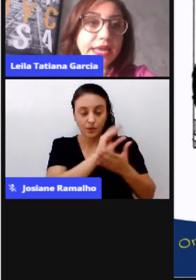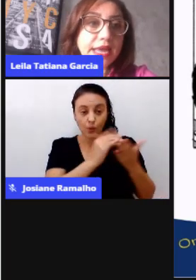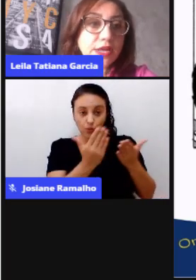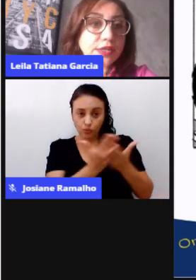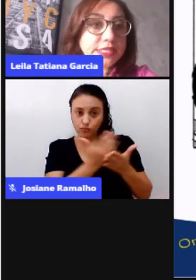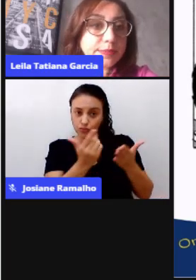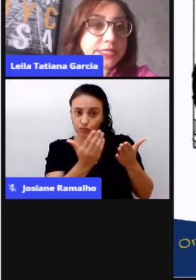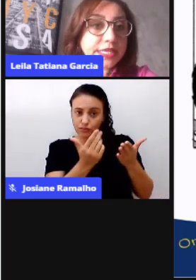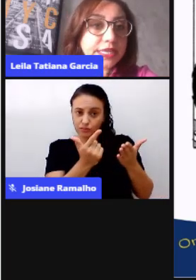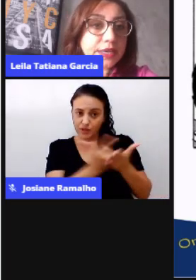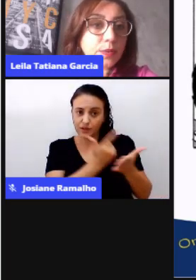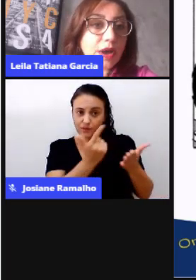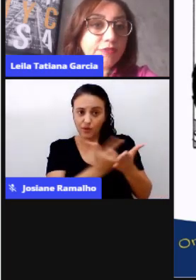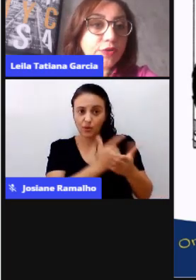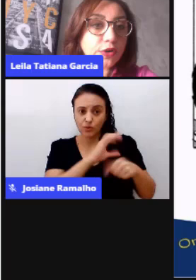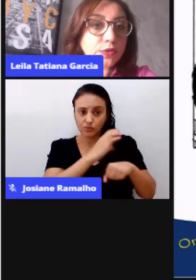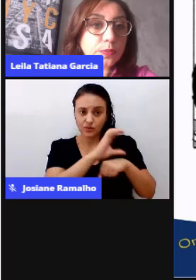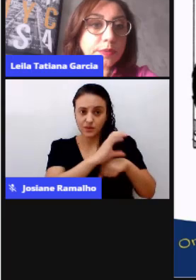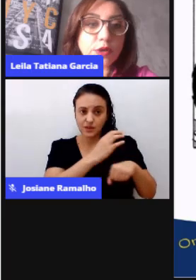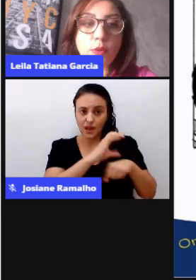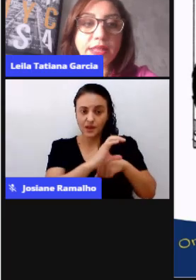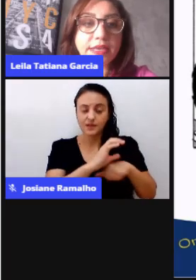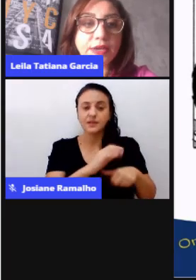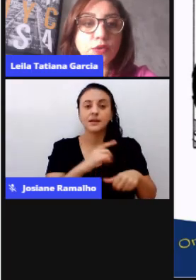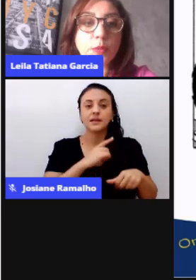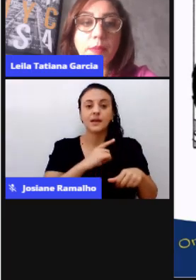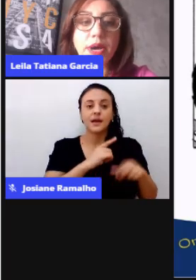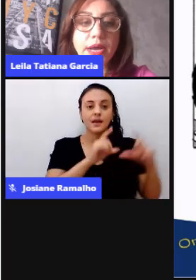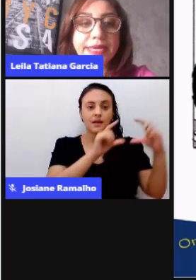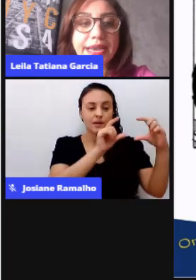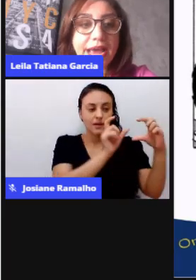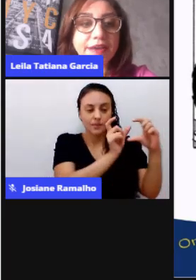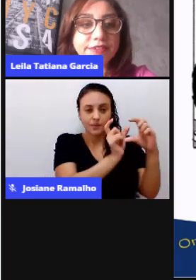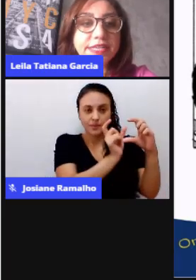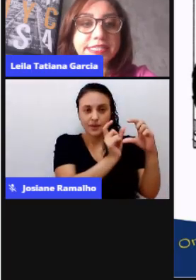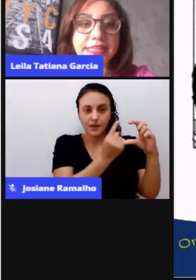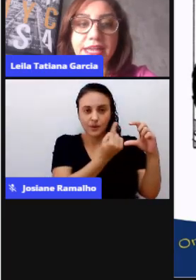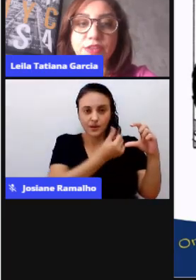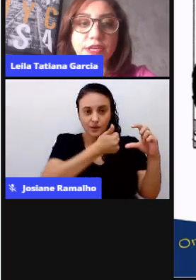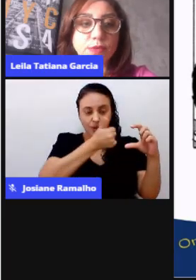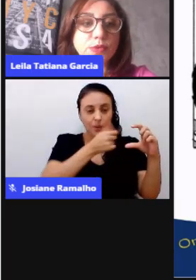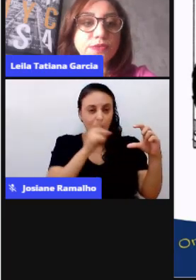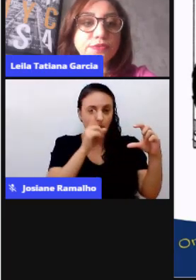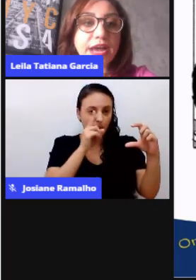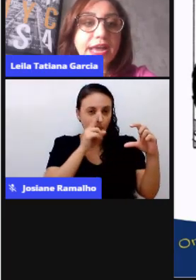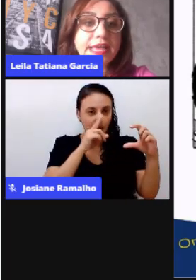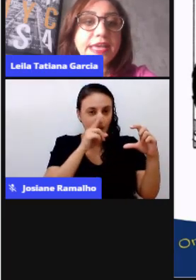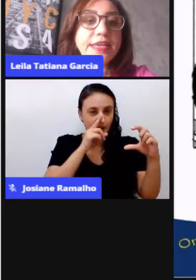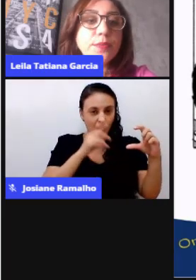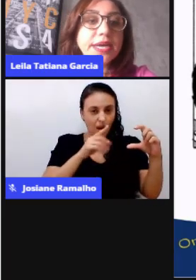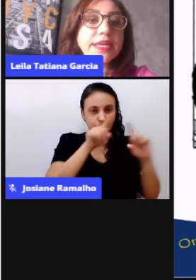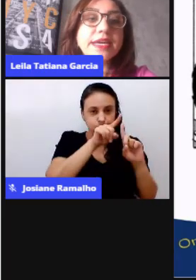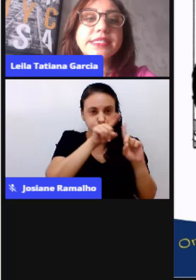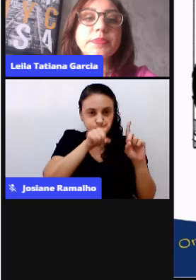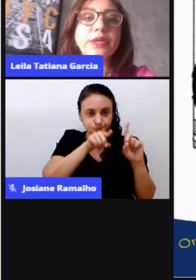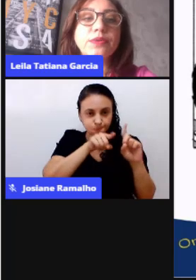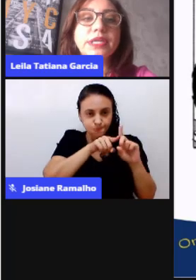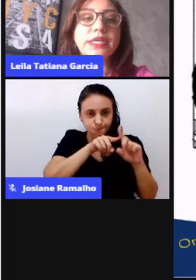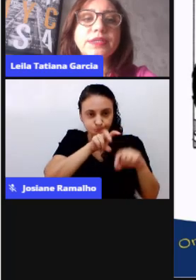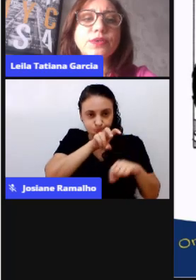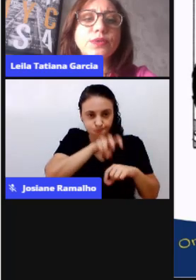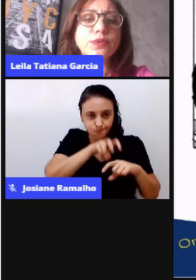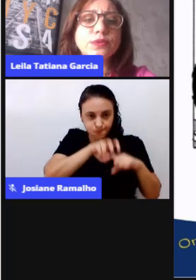ciências. Né? Nós temos aqui uma foto no primeiro quadrinho de uma mãe grávida, sentadinha num sofá, e uma